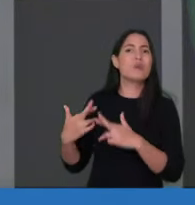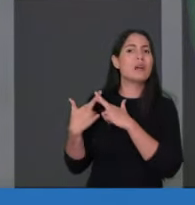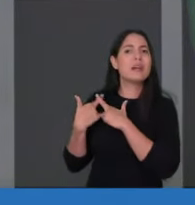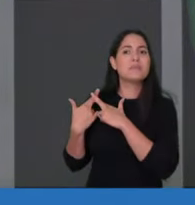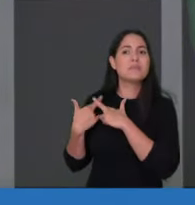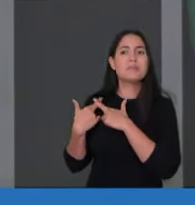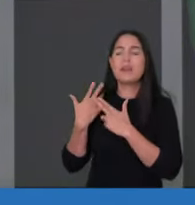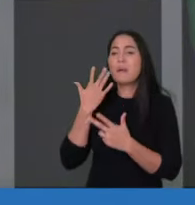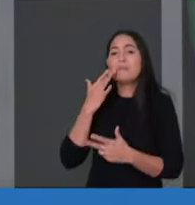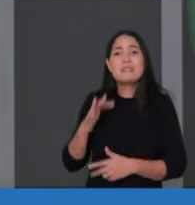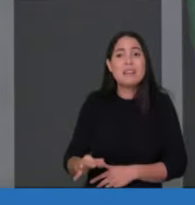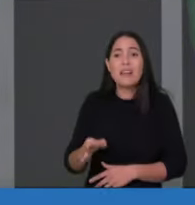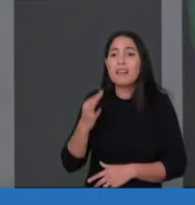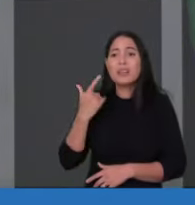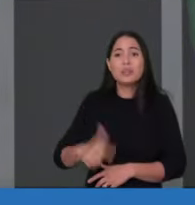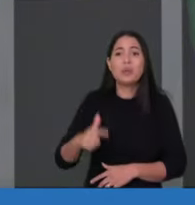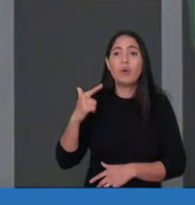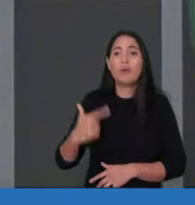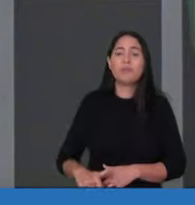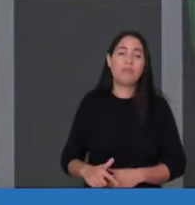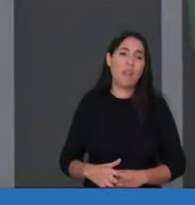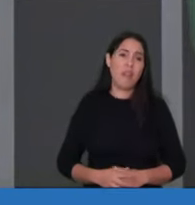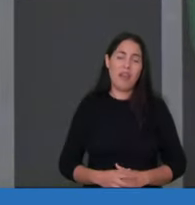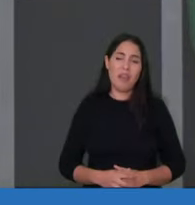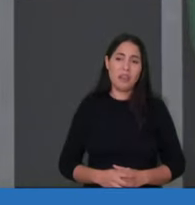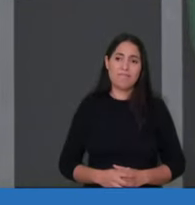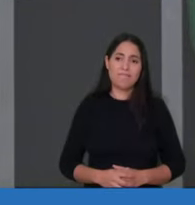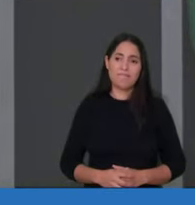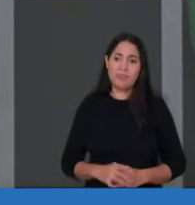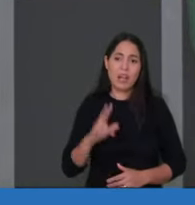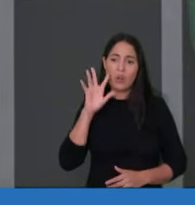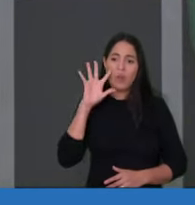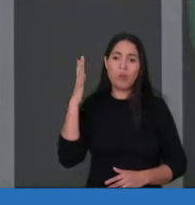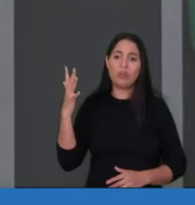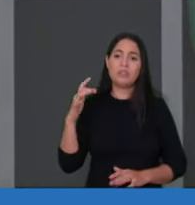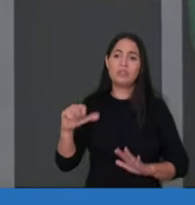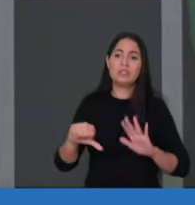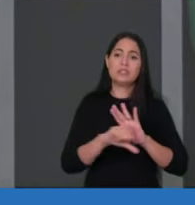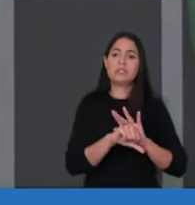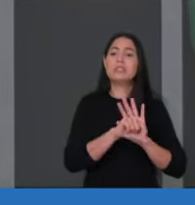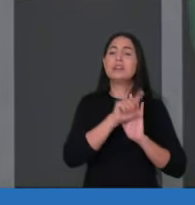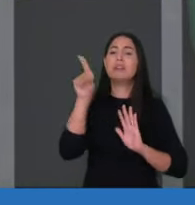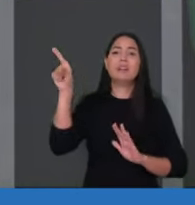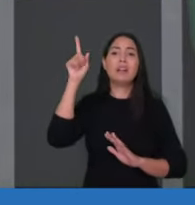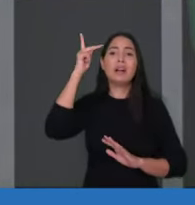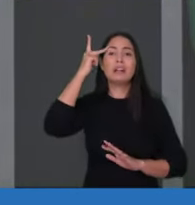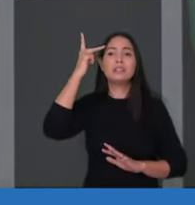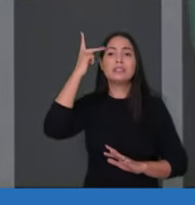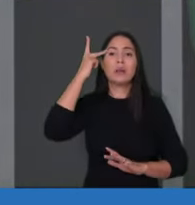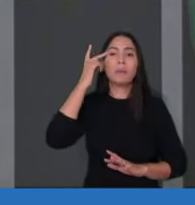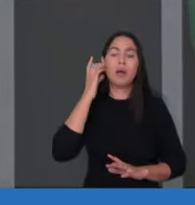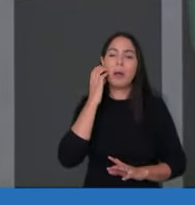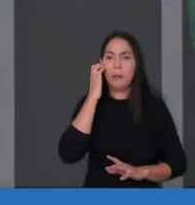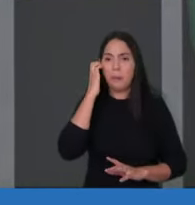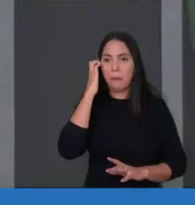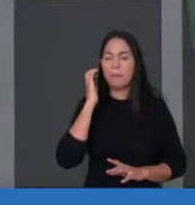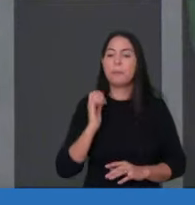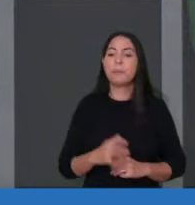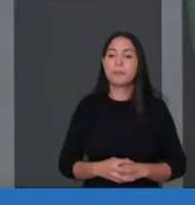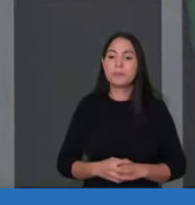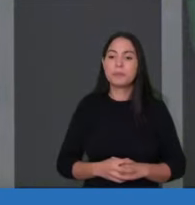responsabilidade pelos enormes crimes que se cometem naquele estado de São Paulo.